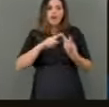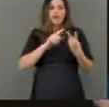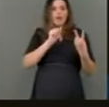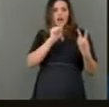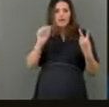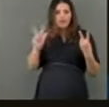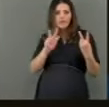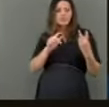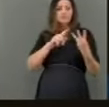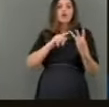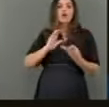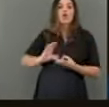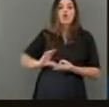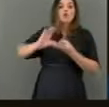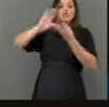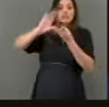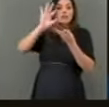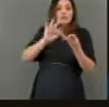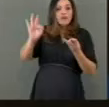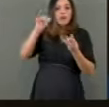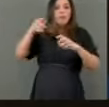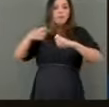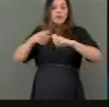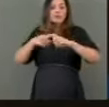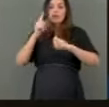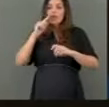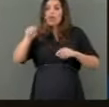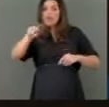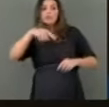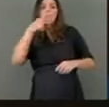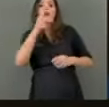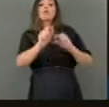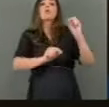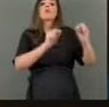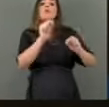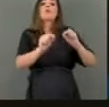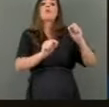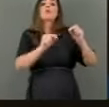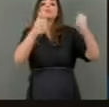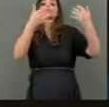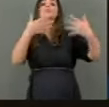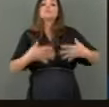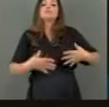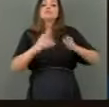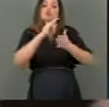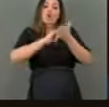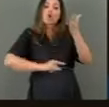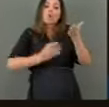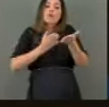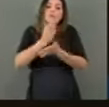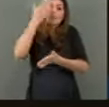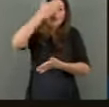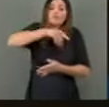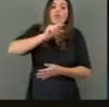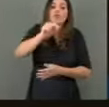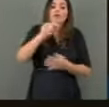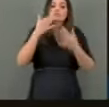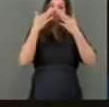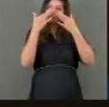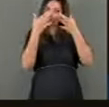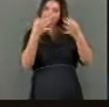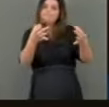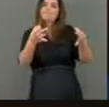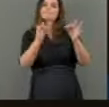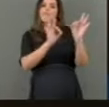Conselho Federal de Medicina. Nós temos que olhar para isso. É de extrema importância ampliar o olhar em relação a